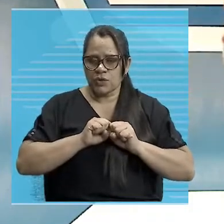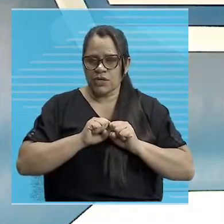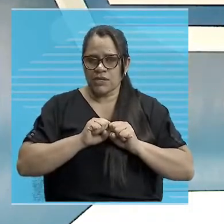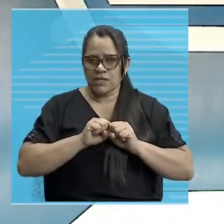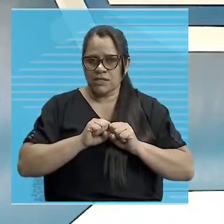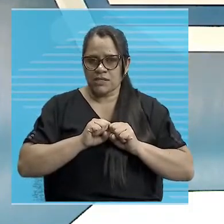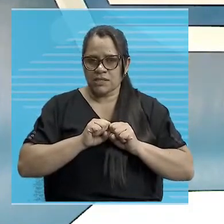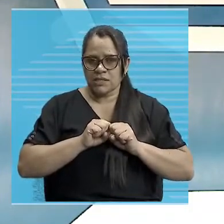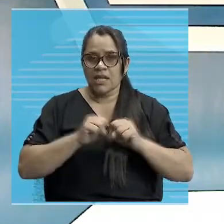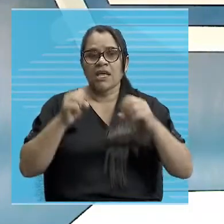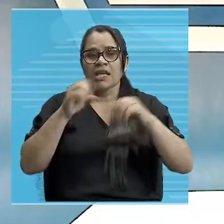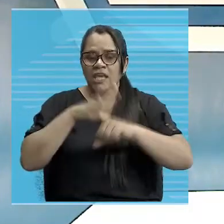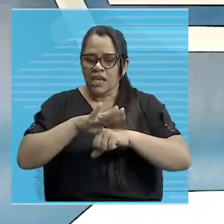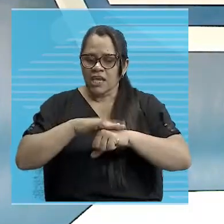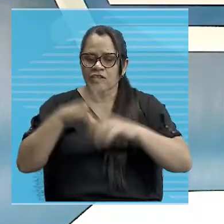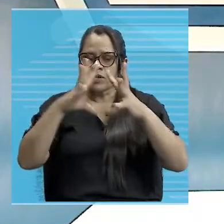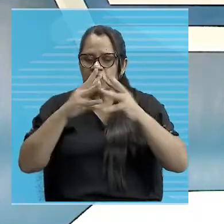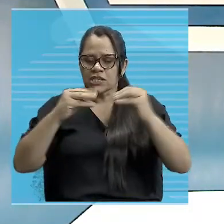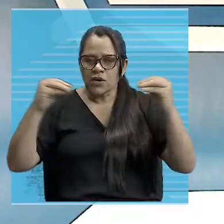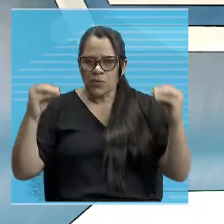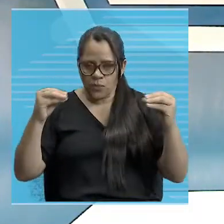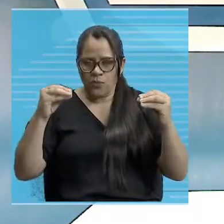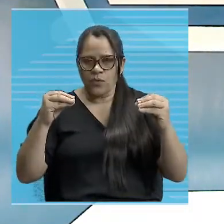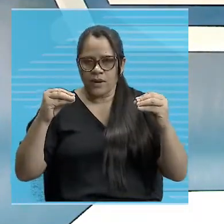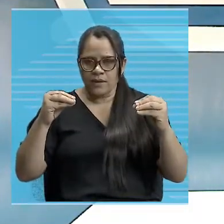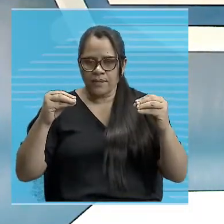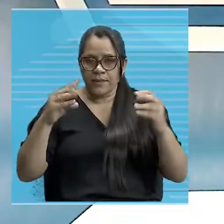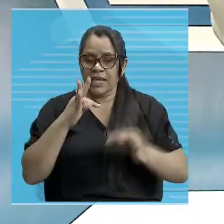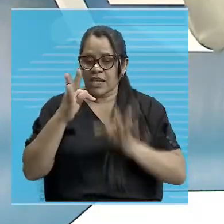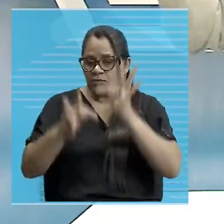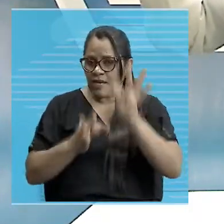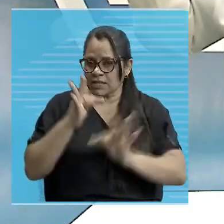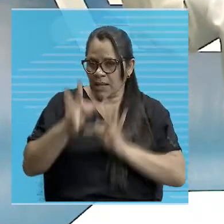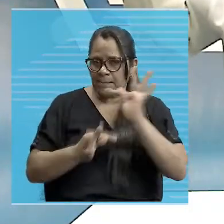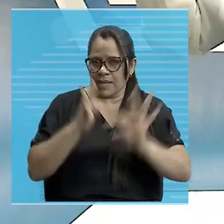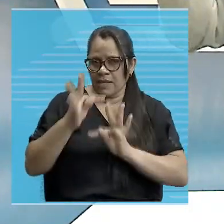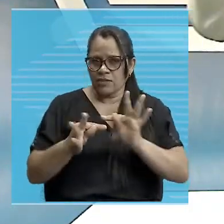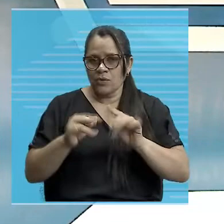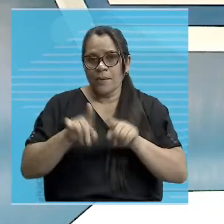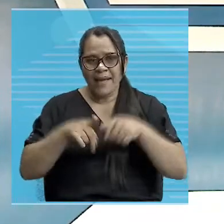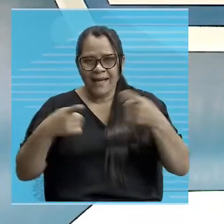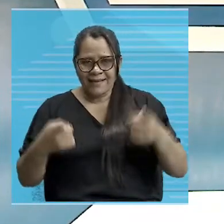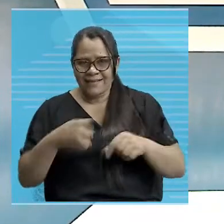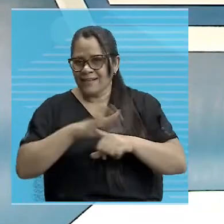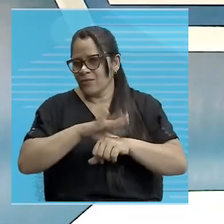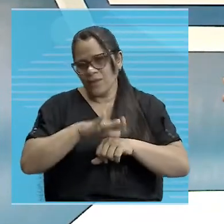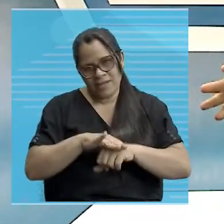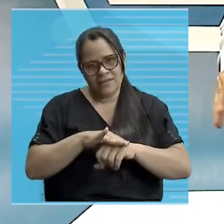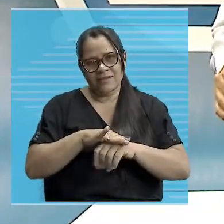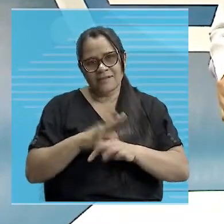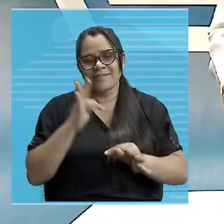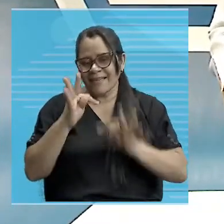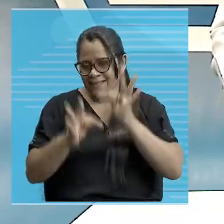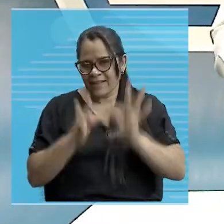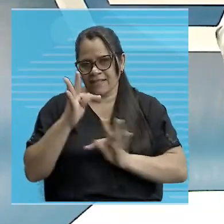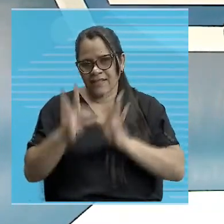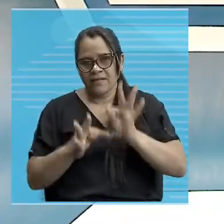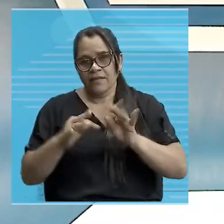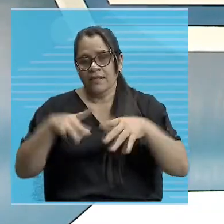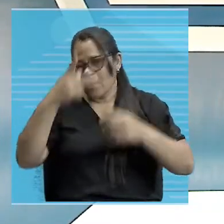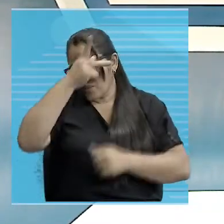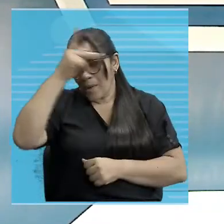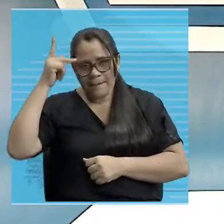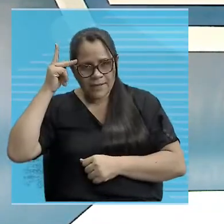são curáveis, tratáveis. Adoecer ninguém quer. Mas são tratáveis. O indivíduo pegou